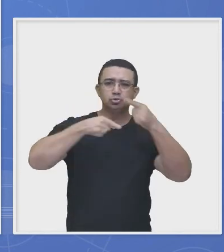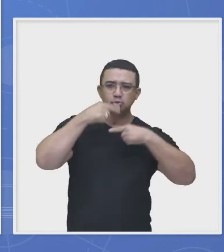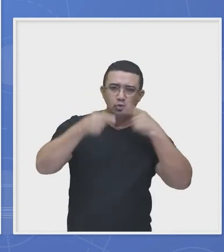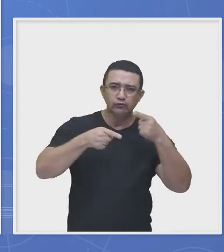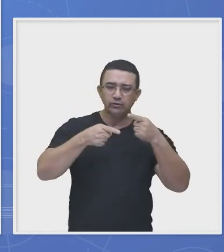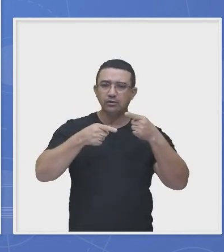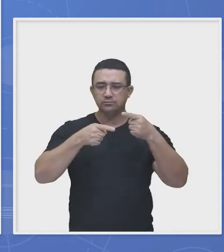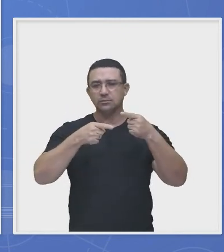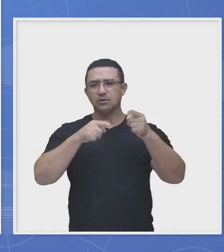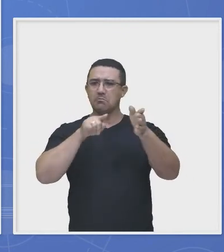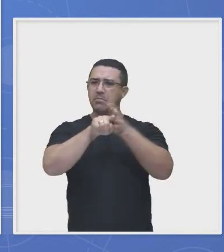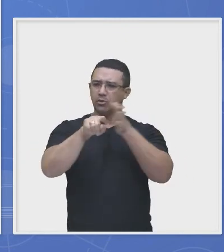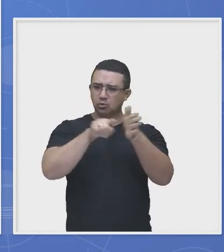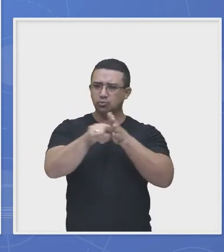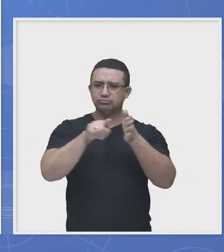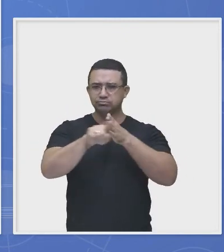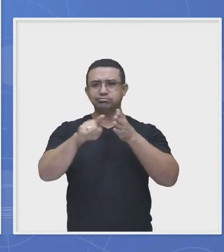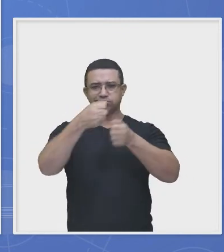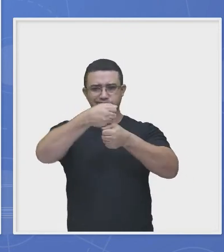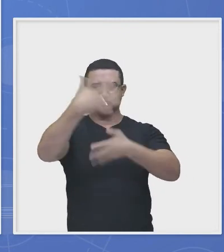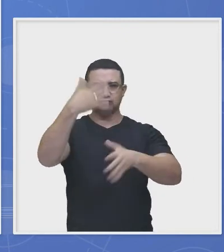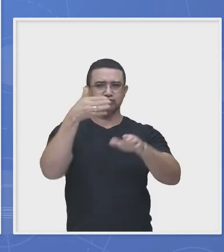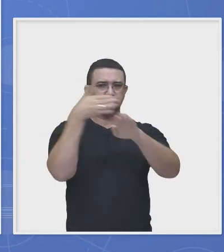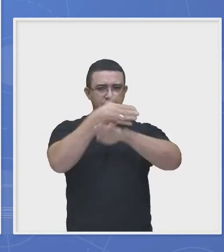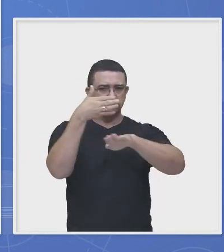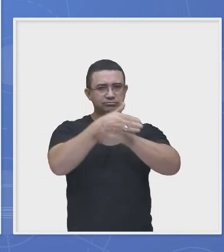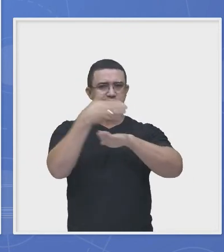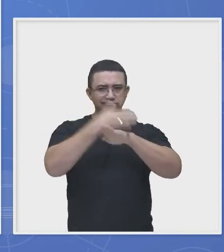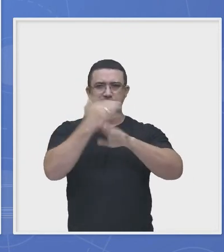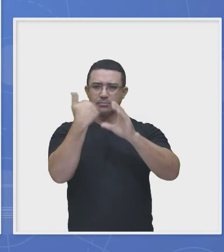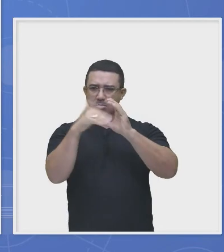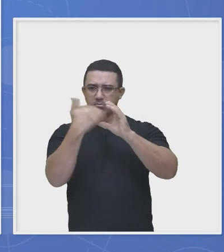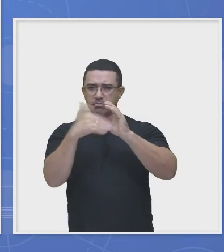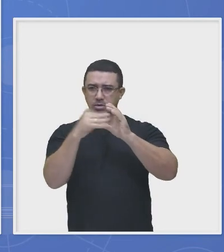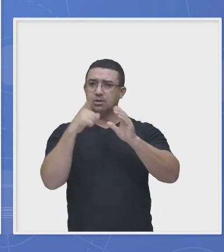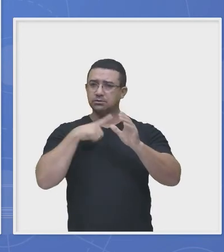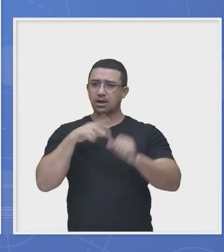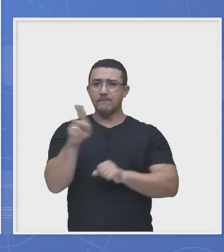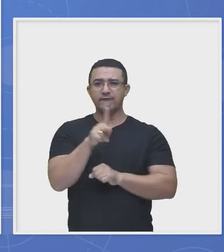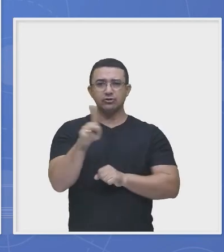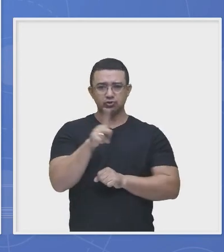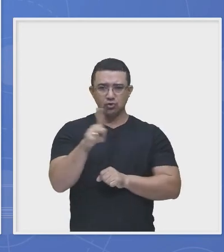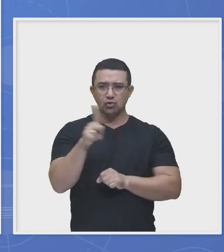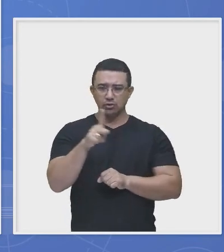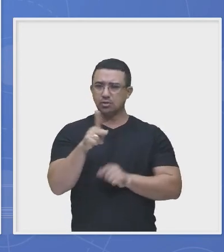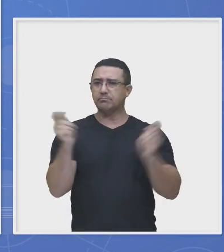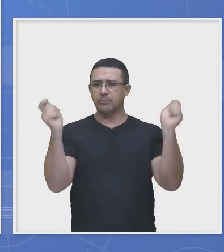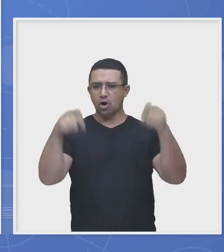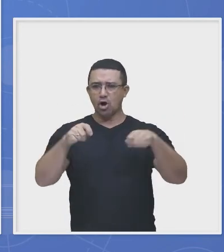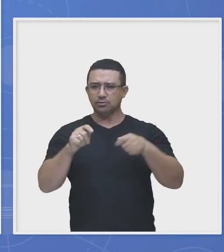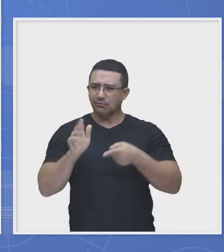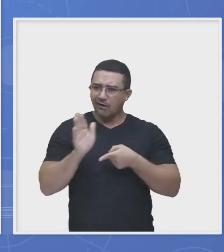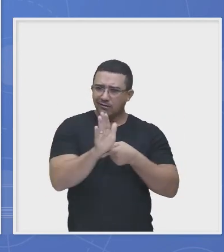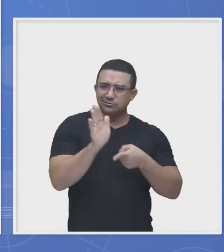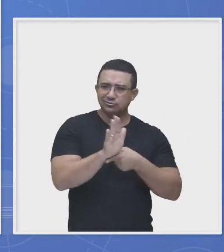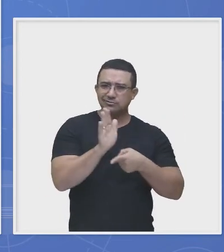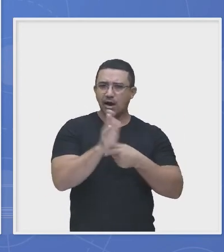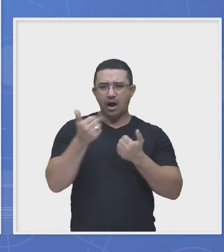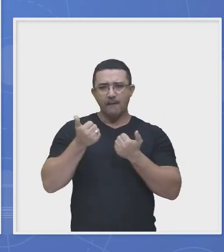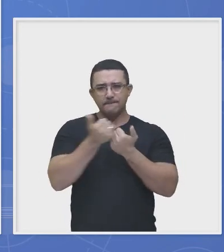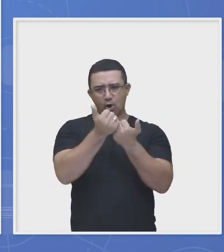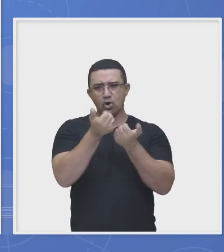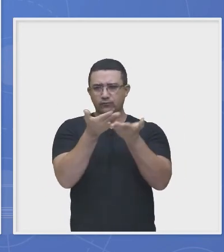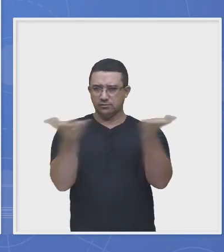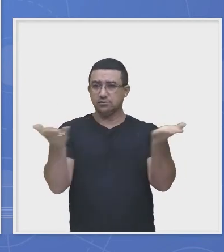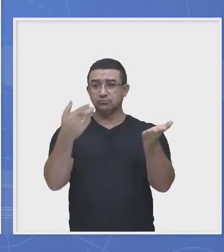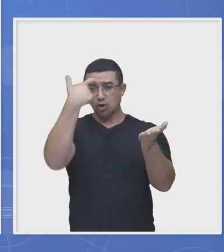alguma dúvida, você pode enviar essa dúvida lá. Nós temos professores de plantão que podem auxiliar você e ajudar. E eu também